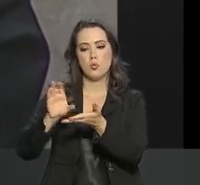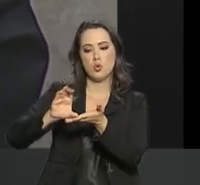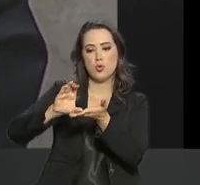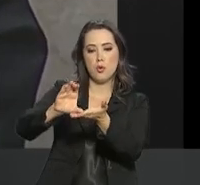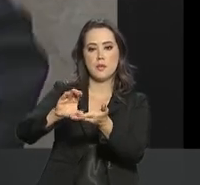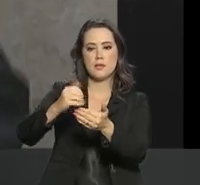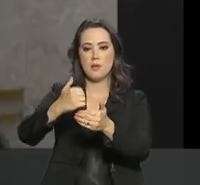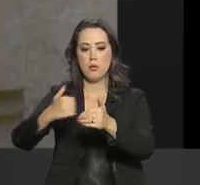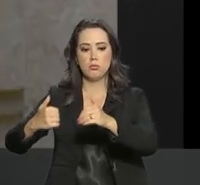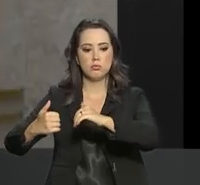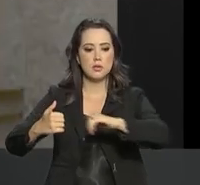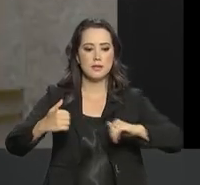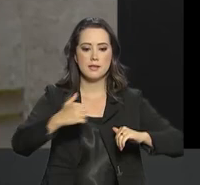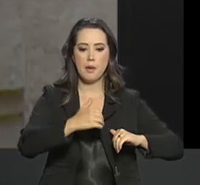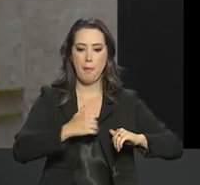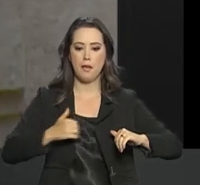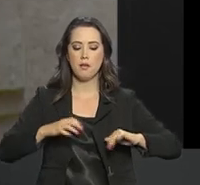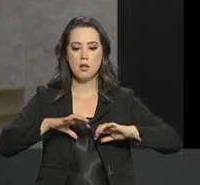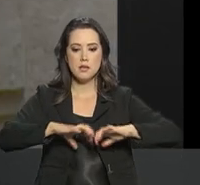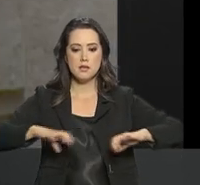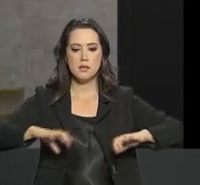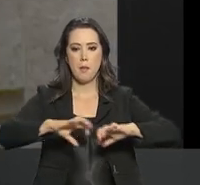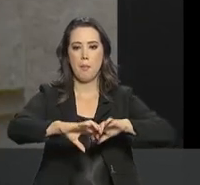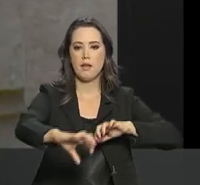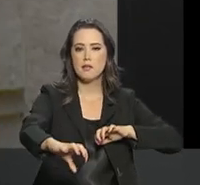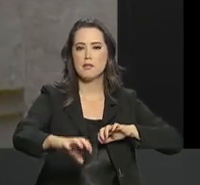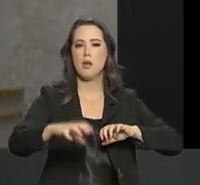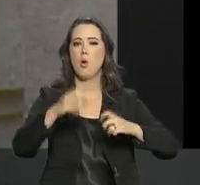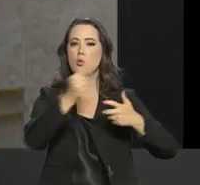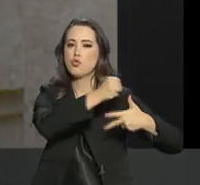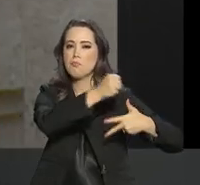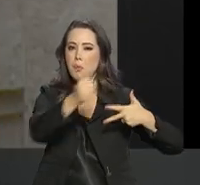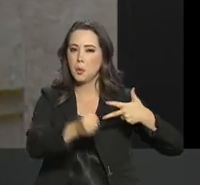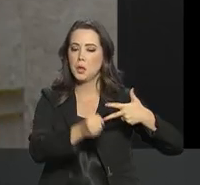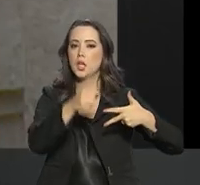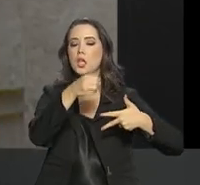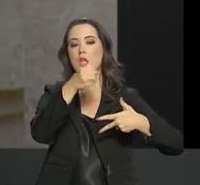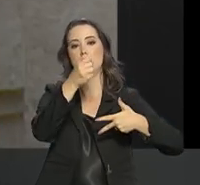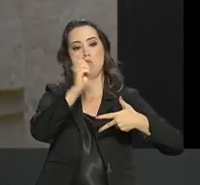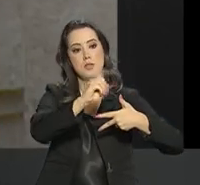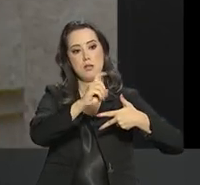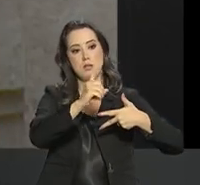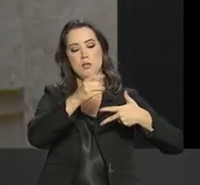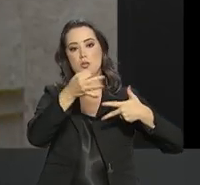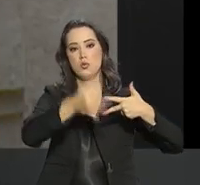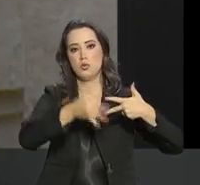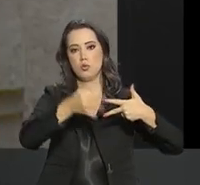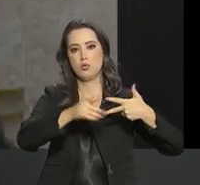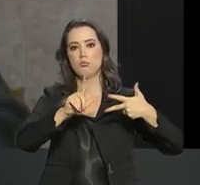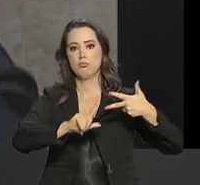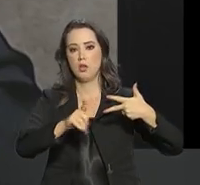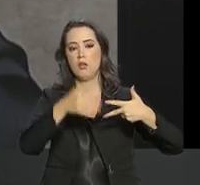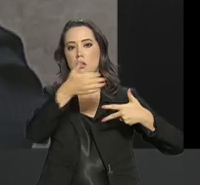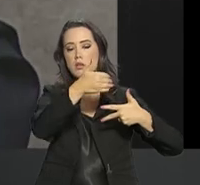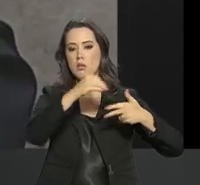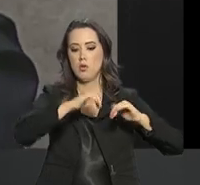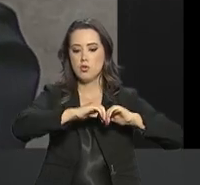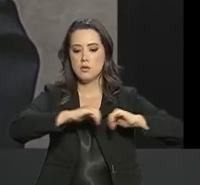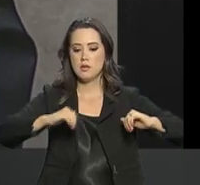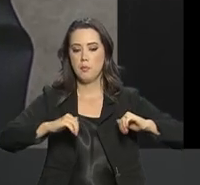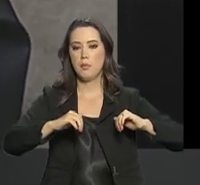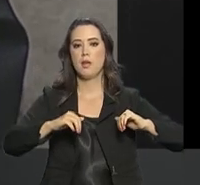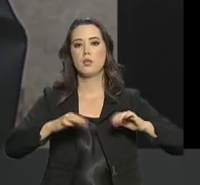Poderes, que tinha, na verdade, subcomissões, dentre elas a subcomissão do Poder Judiciário e do Ministério Público. E para